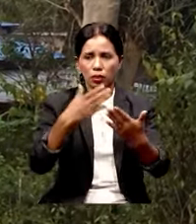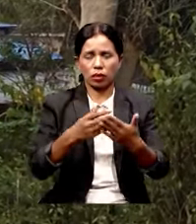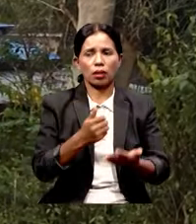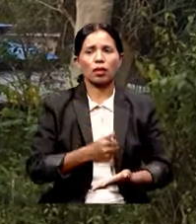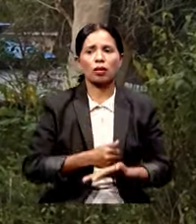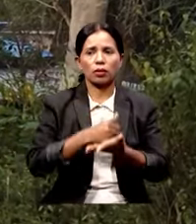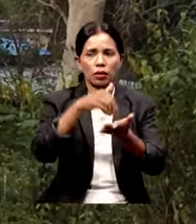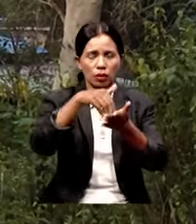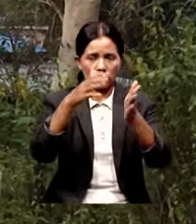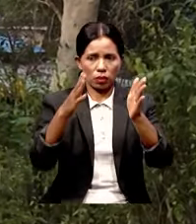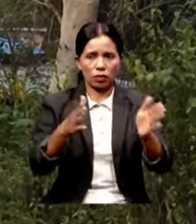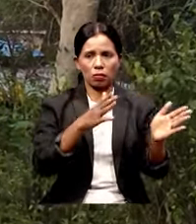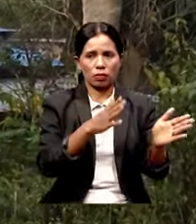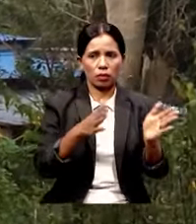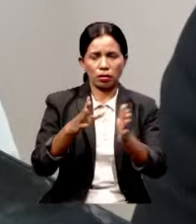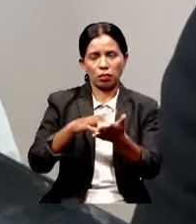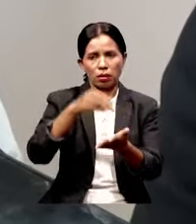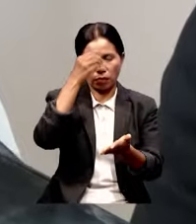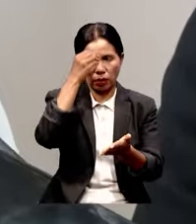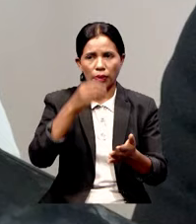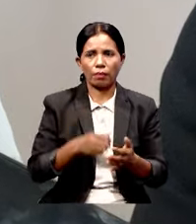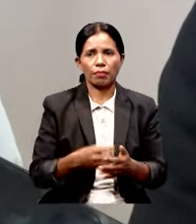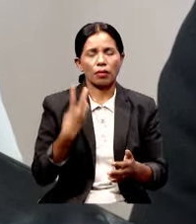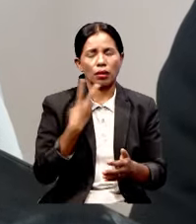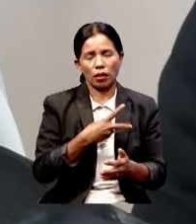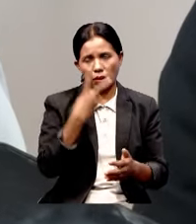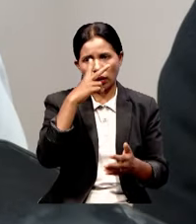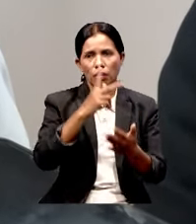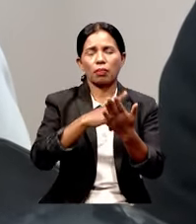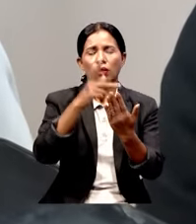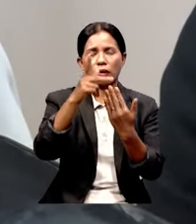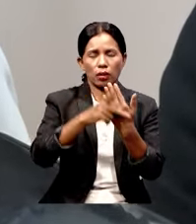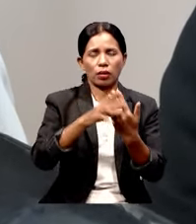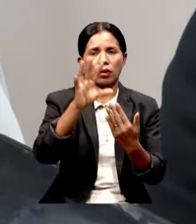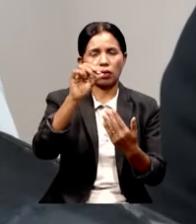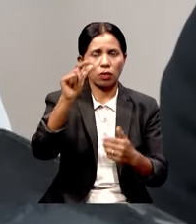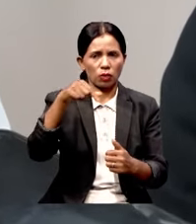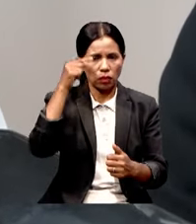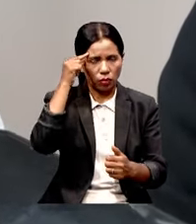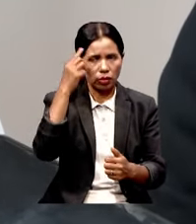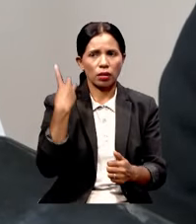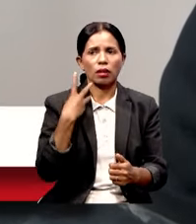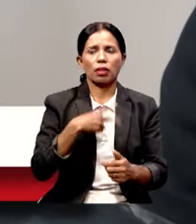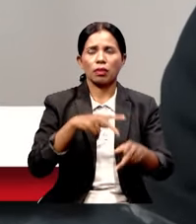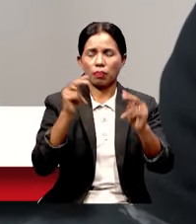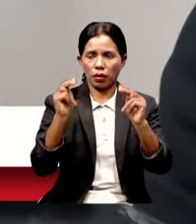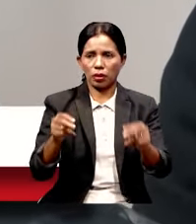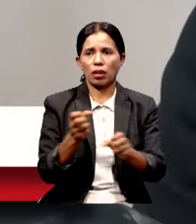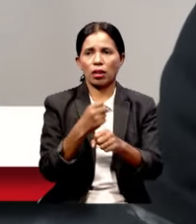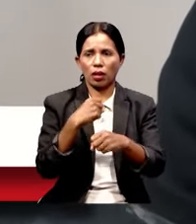facilita estudante e o processo de aprendizagem. Itaharé é programa não no governo constitucional e precisa